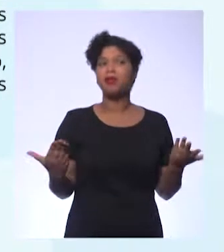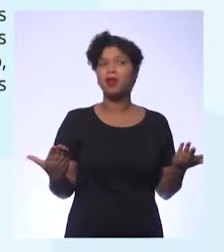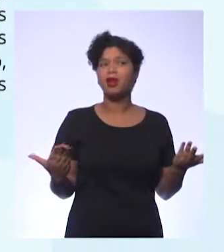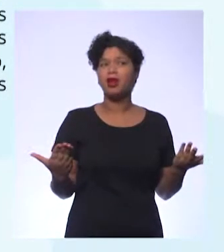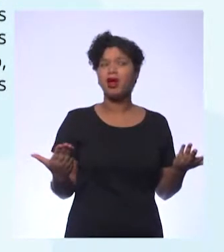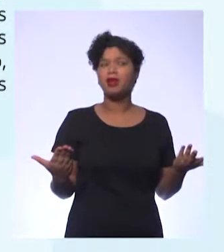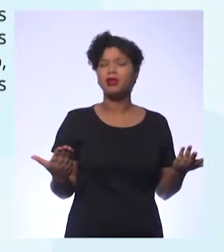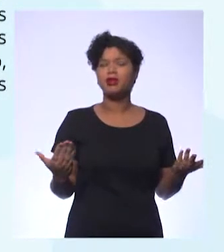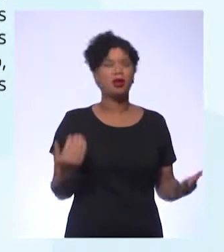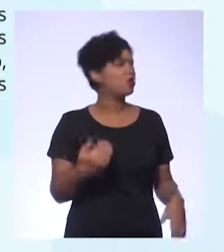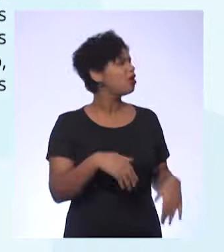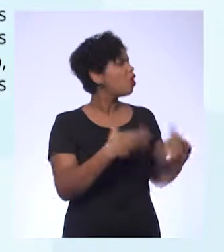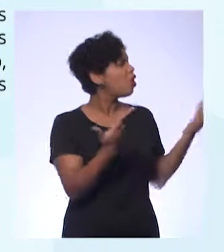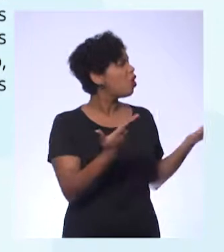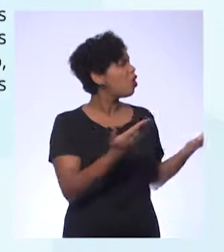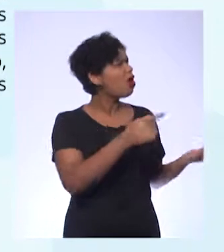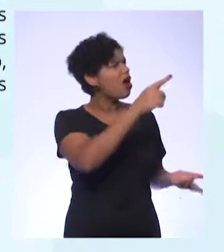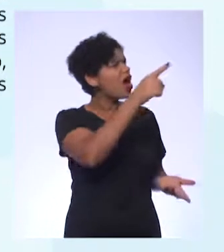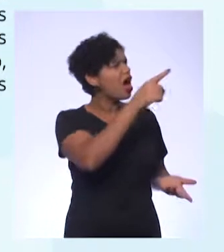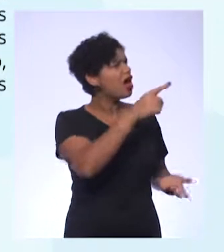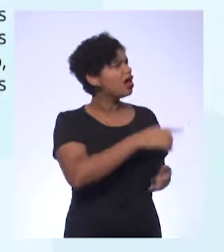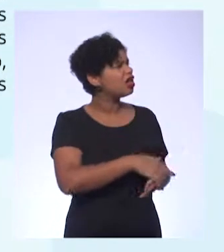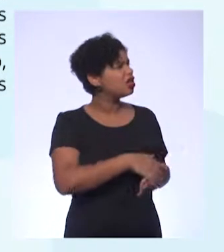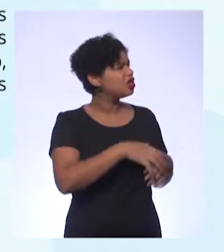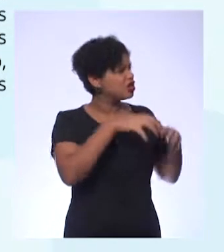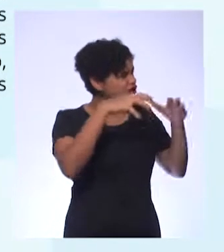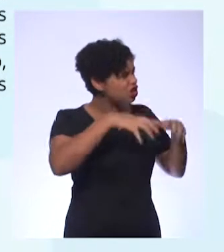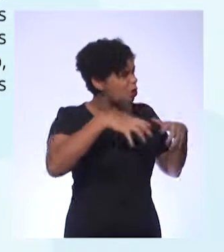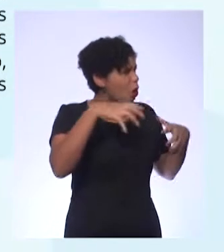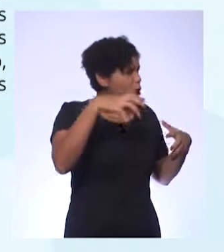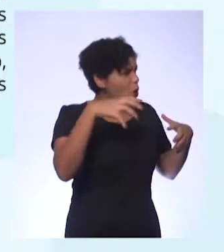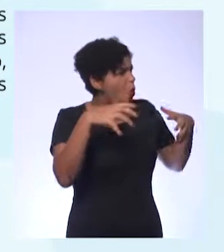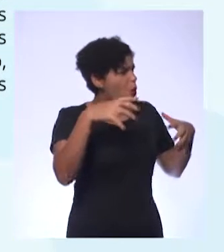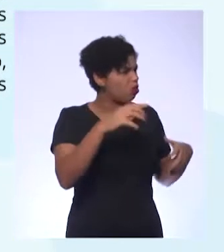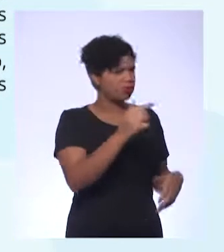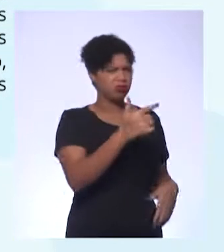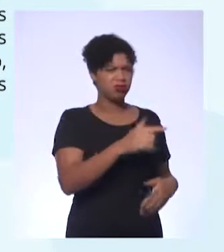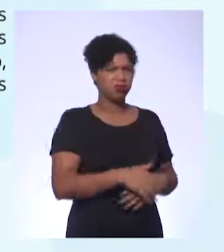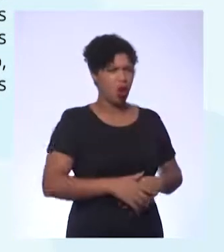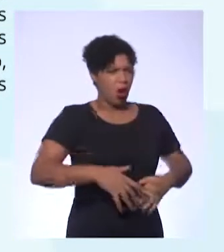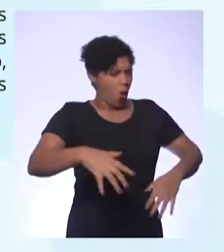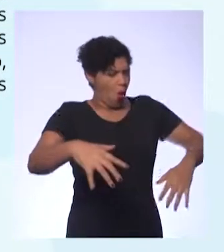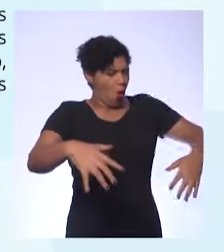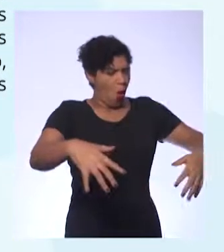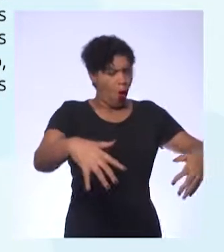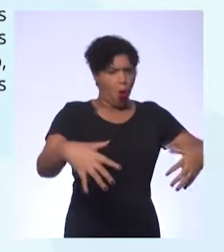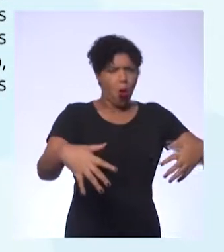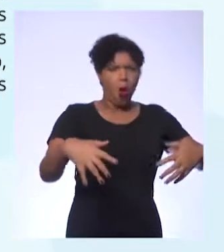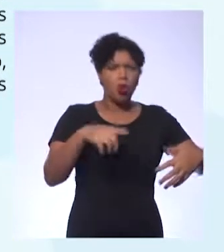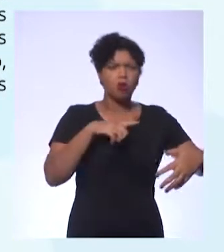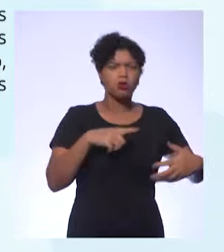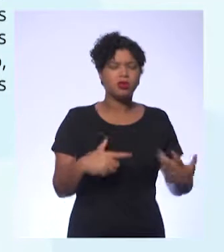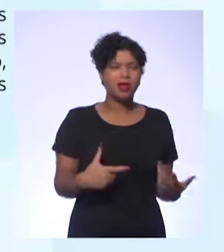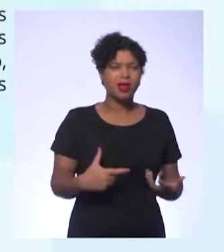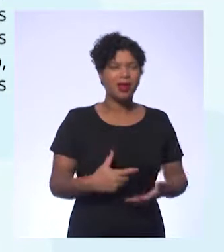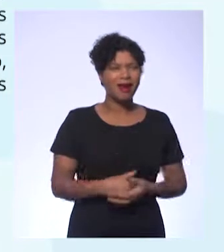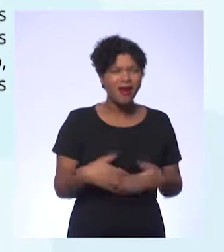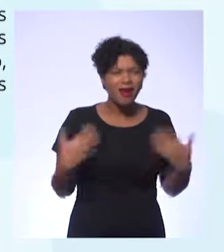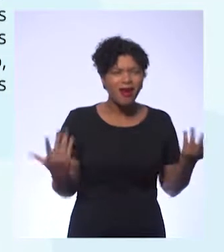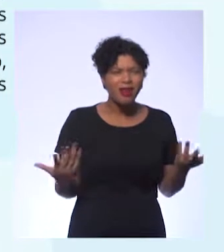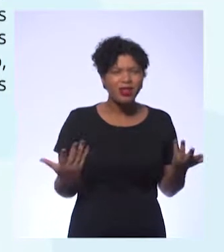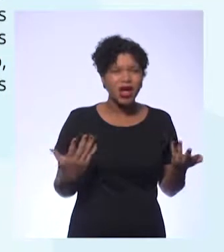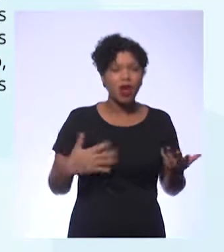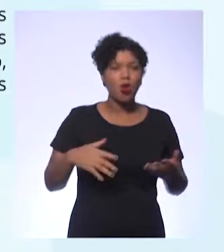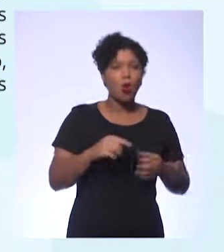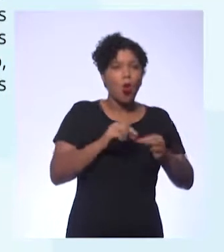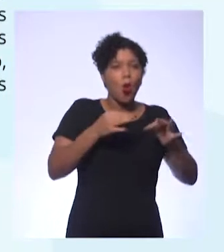disse Sancho Pança. Aqueles que ali vês, respondeu o amo, de braços tão compridos que alguns os têm de quase